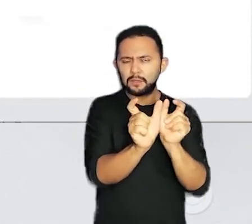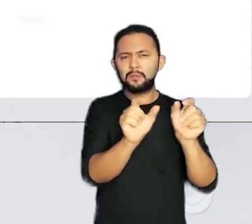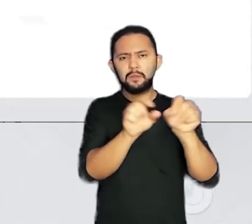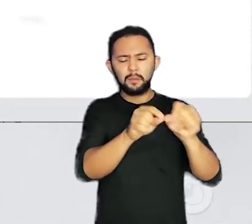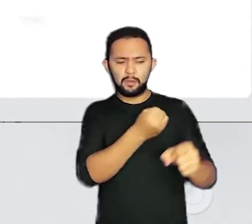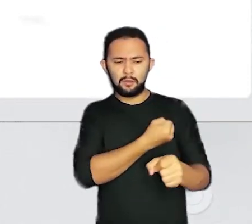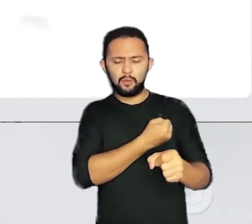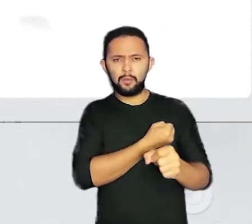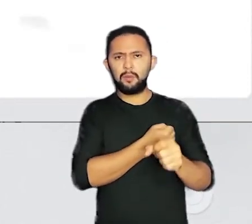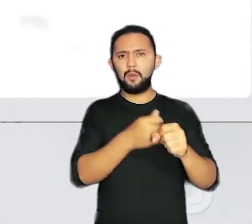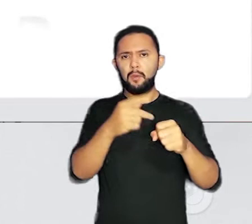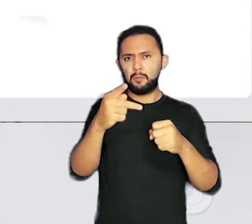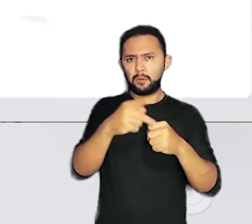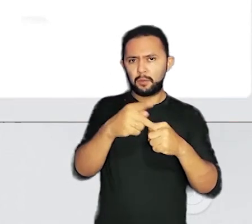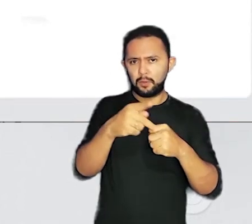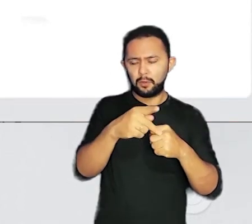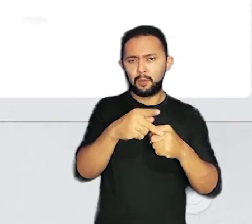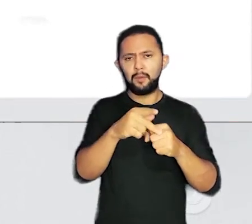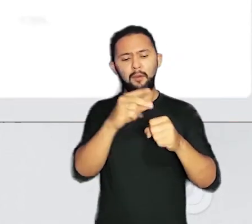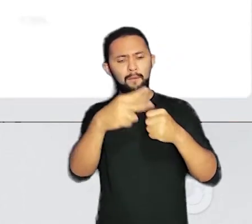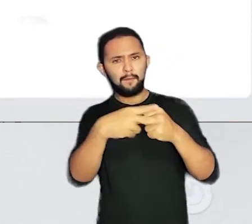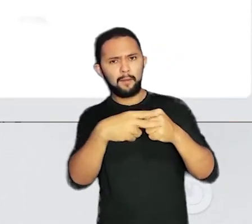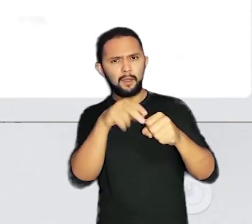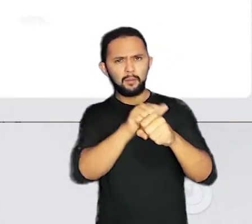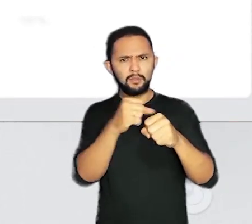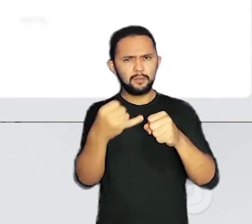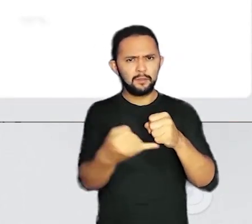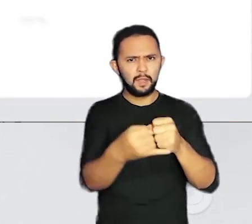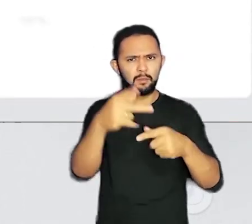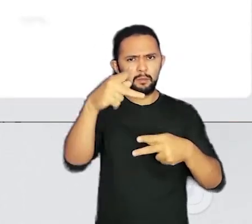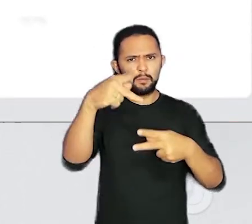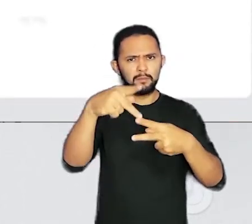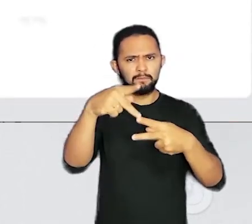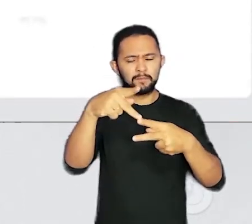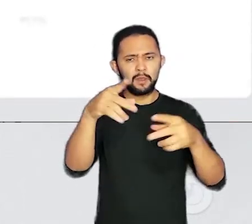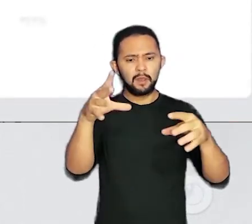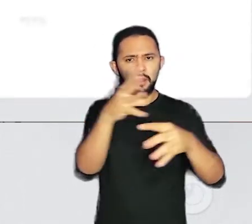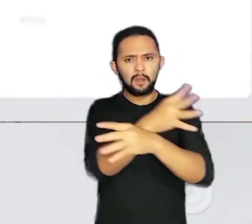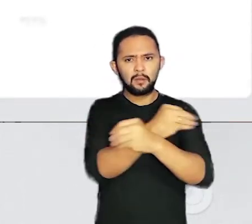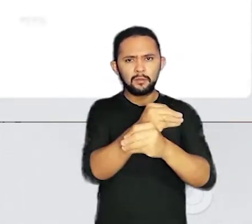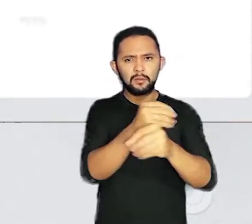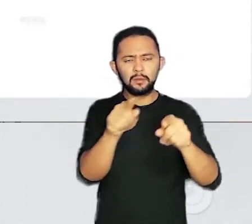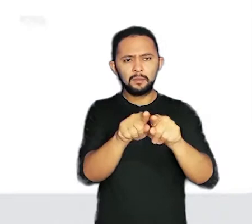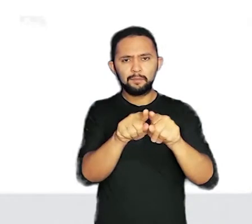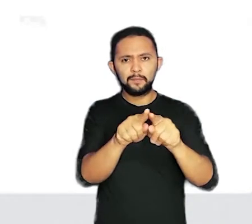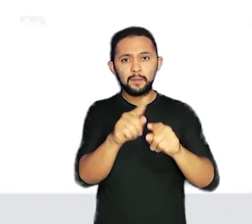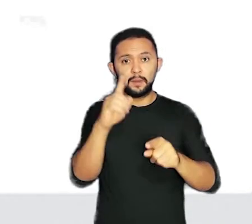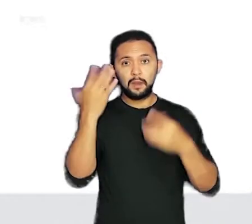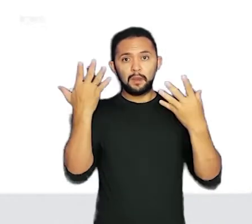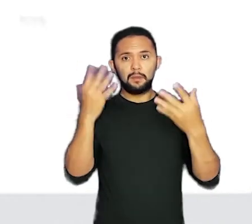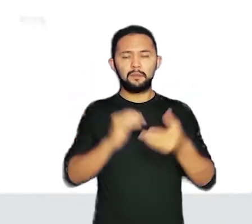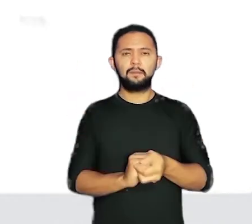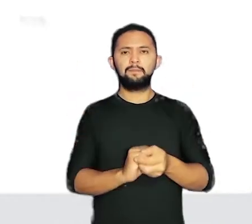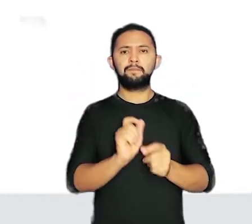o pronome, o verbo, o advérbio, a preposição, a conjunção e a interjeição, tá?